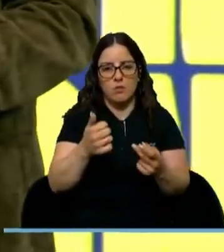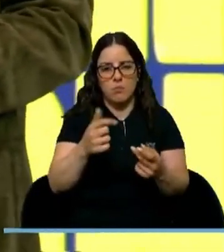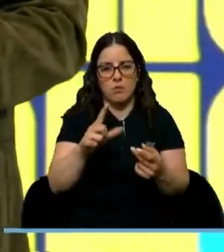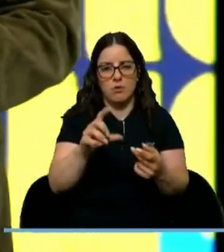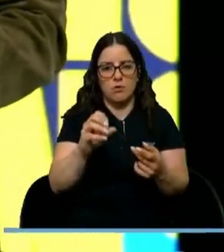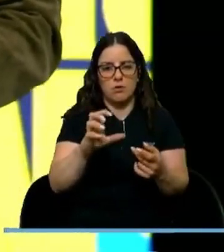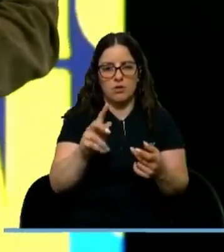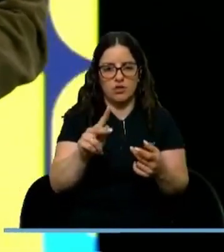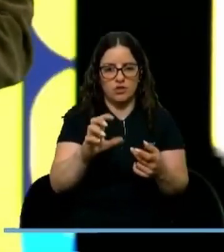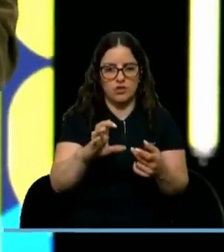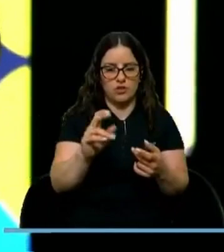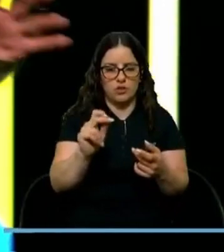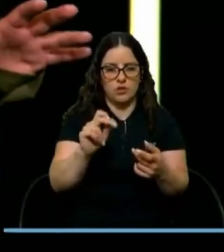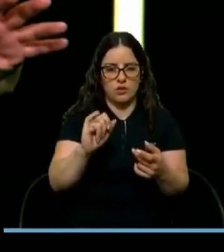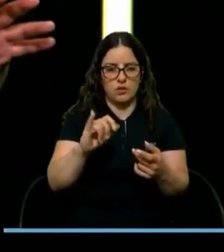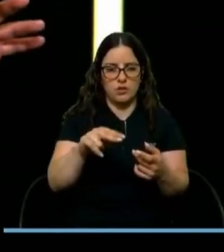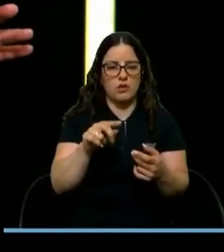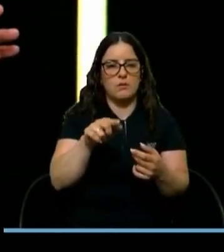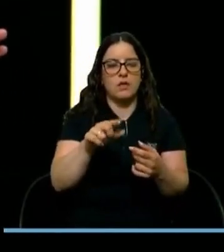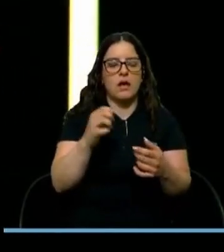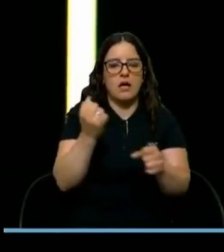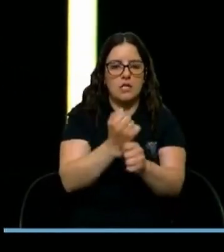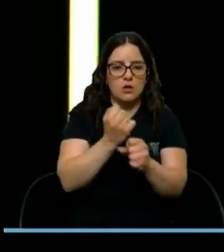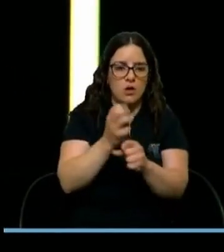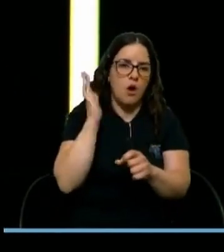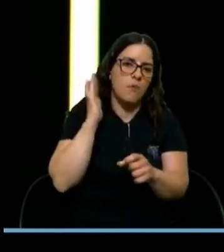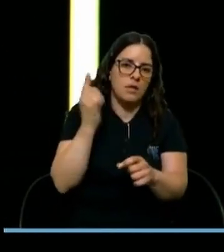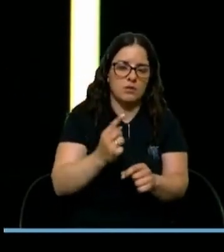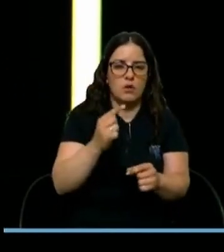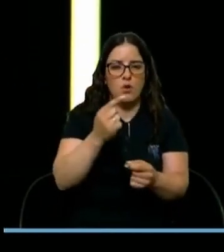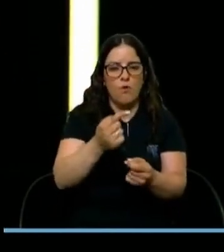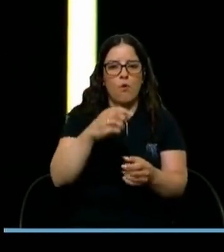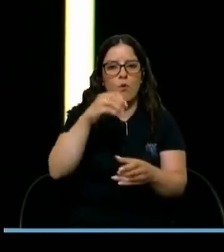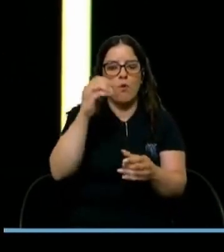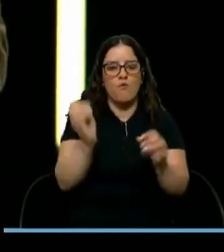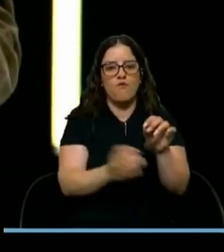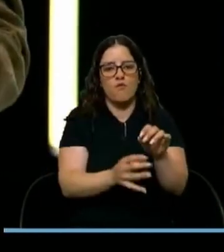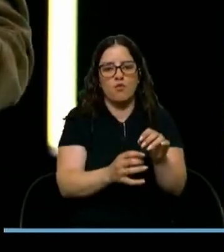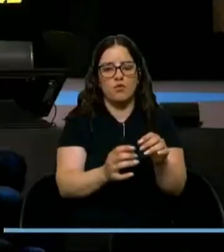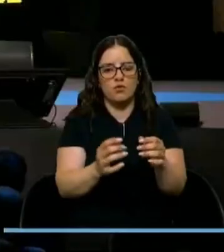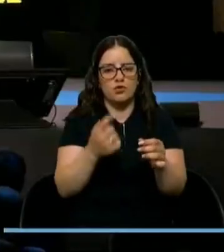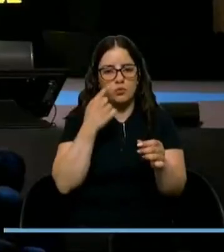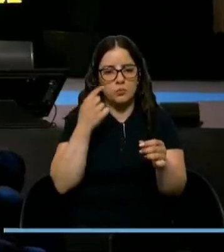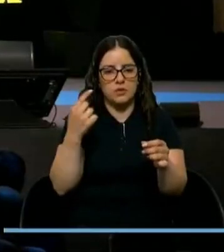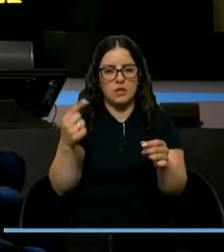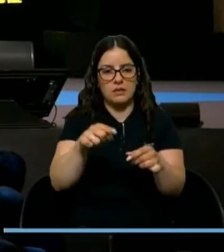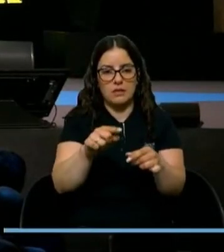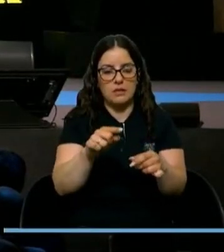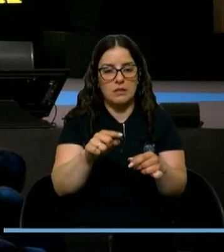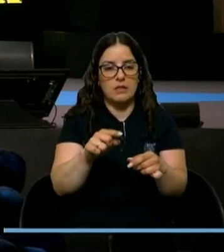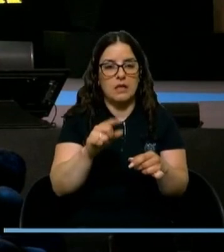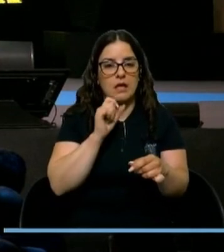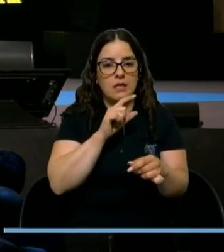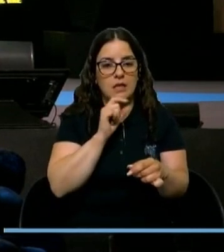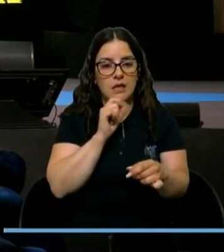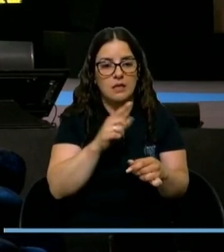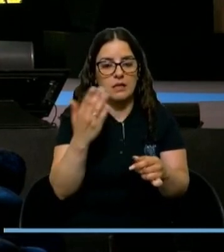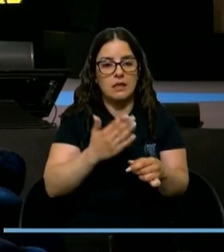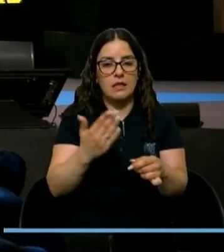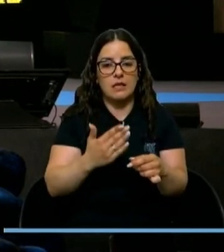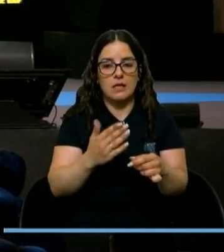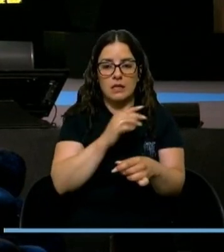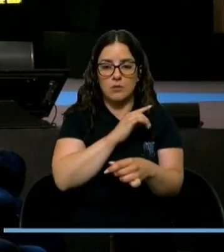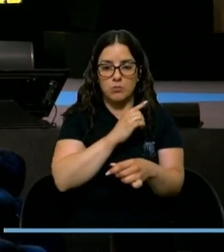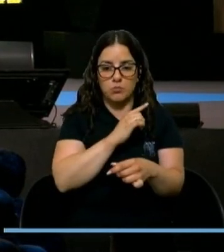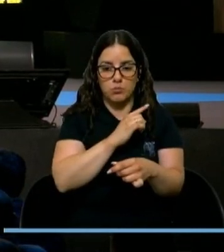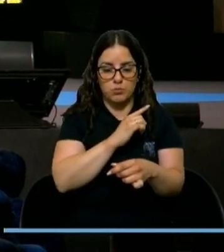ações, obrigações e um tipo de fundo especial. Isto permite que o direito de propriedade que nós temos